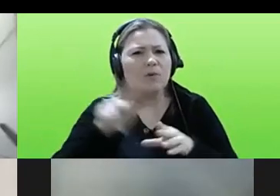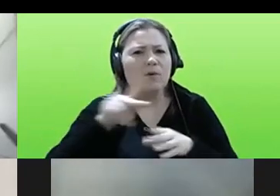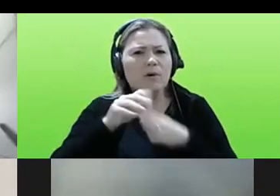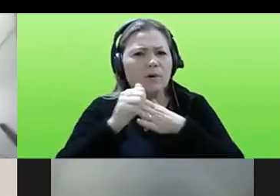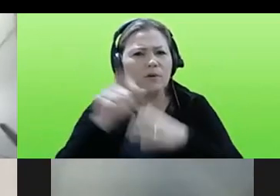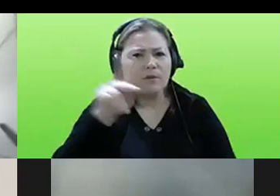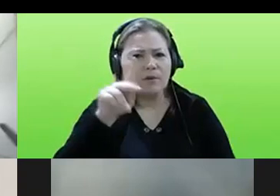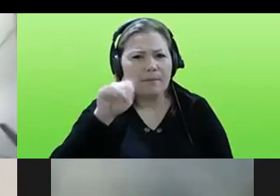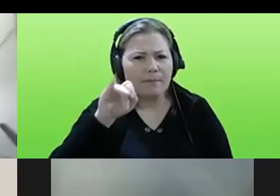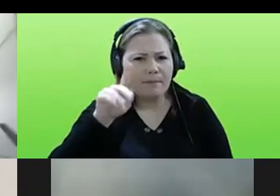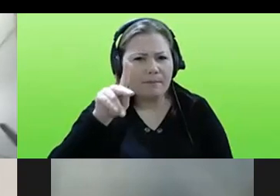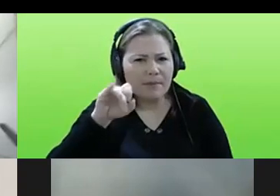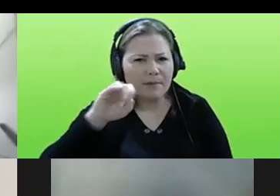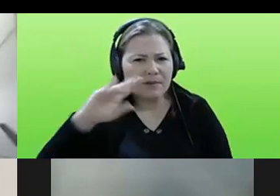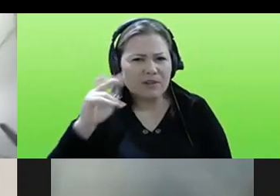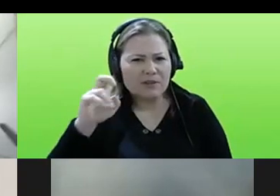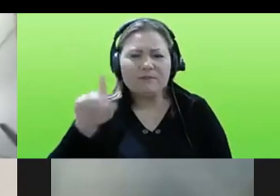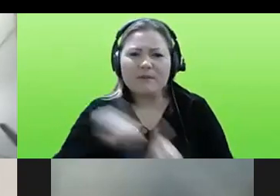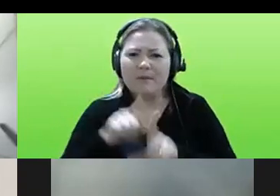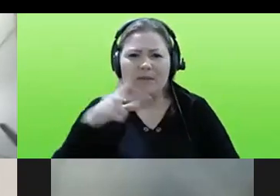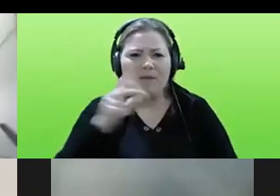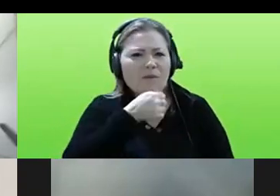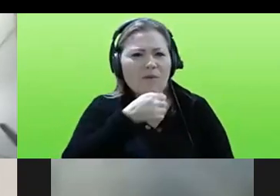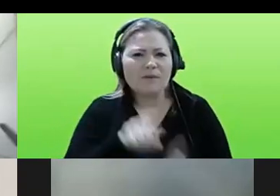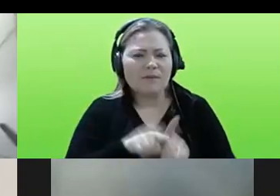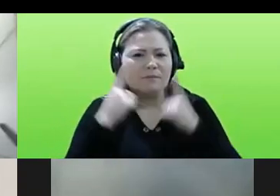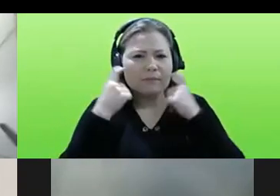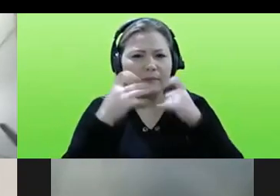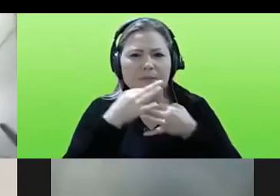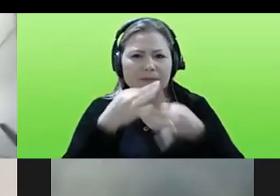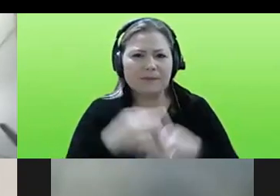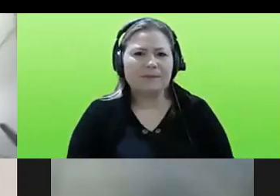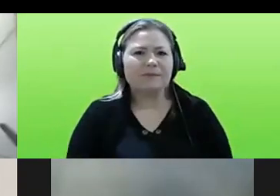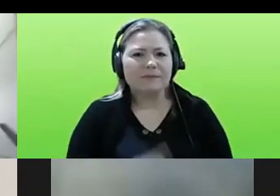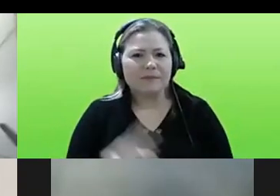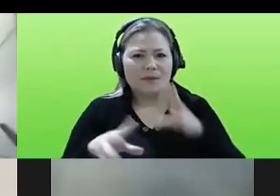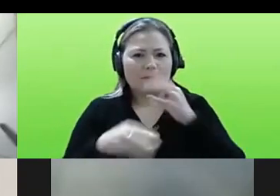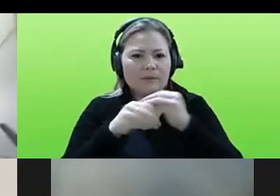Pih. Seu microfone, Darlan, também estava um pouco fora.